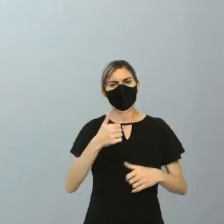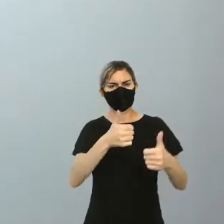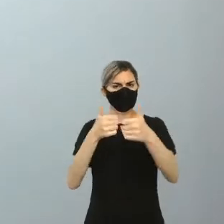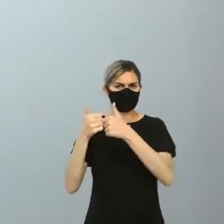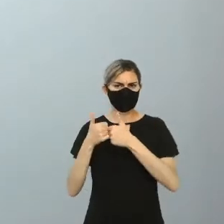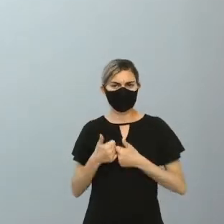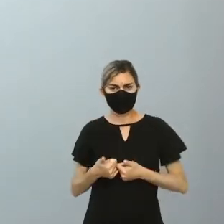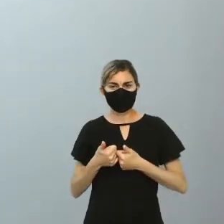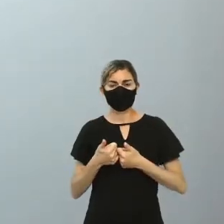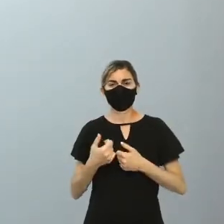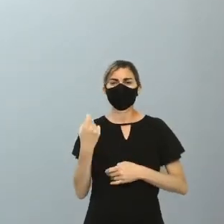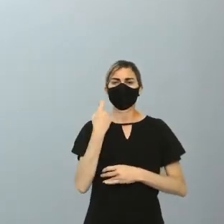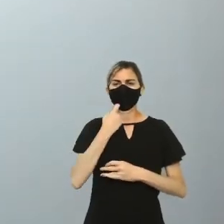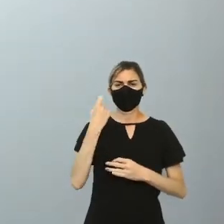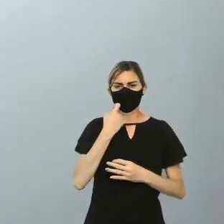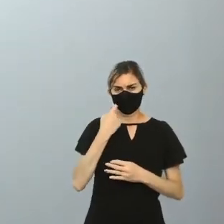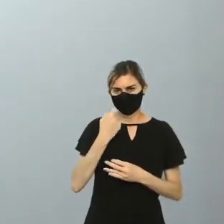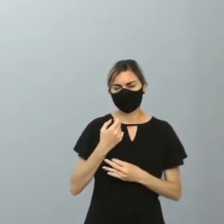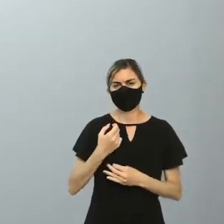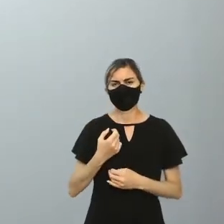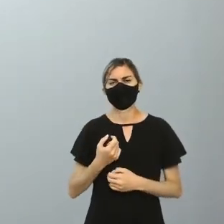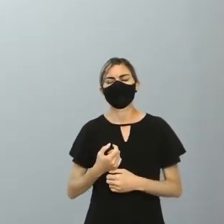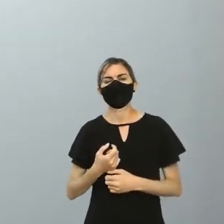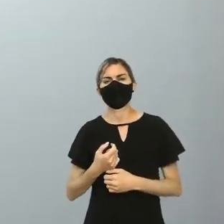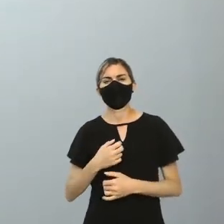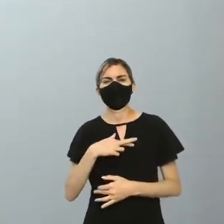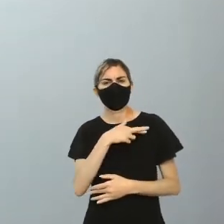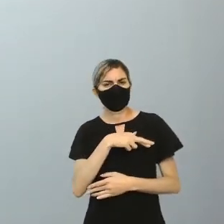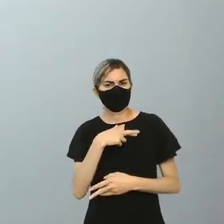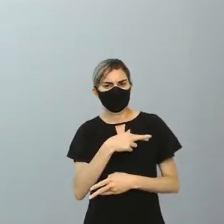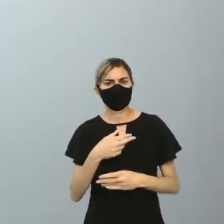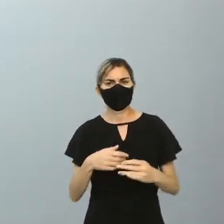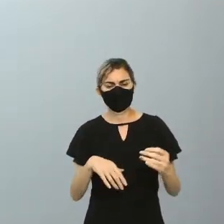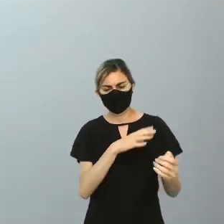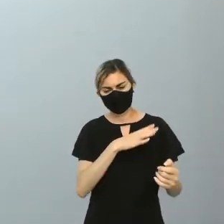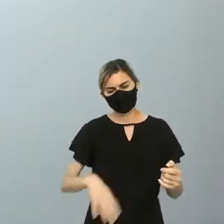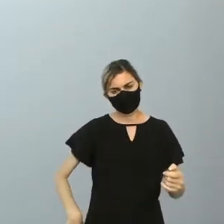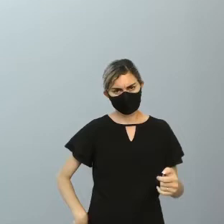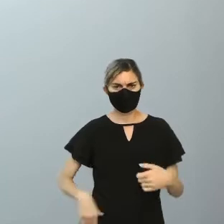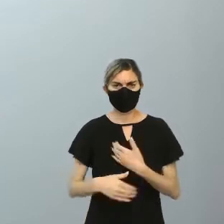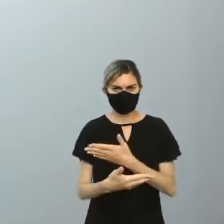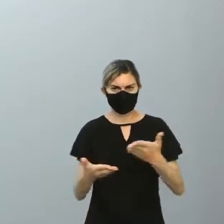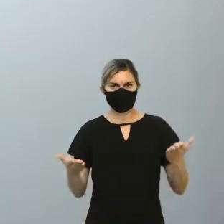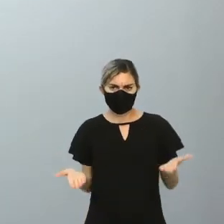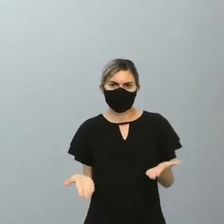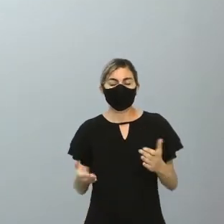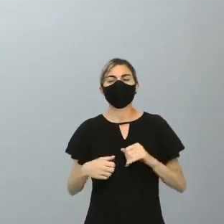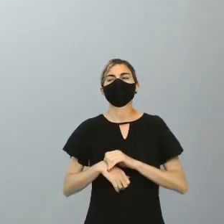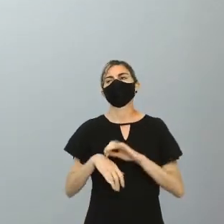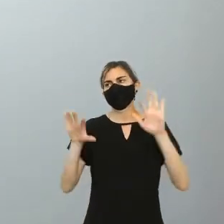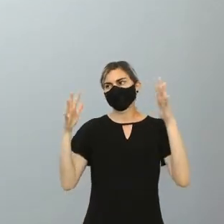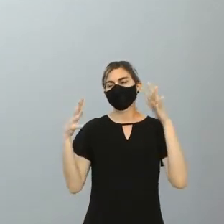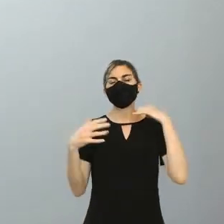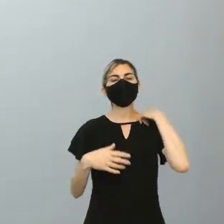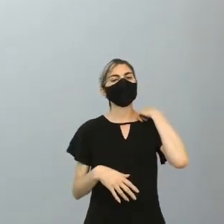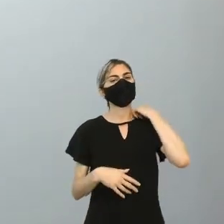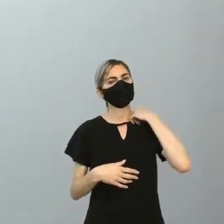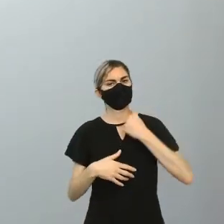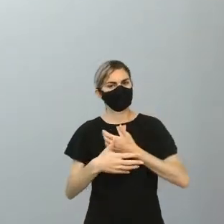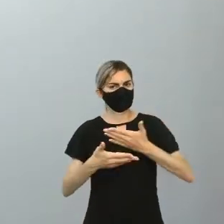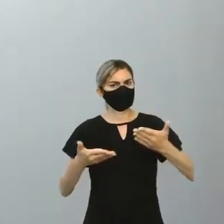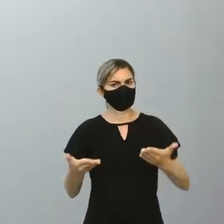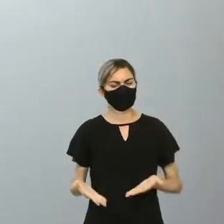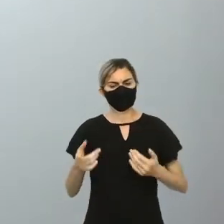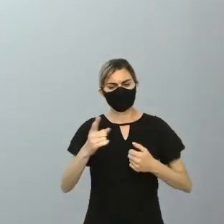positivos para a Sexta-feira da Paixão e a gente comemorar tranquilamente esse evento, né? Pessoal,